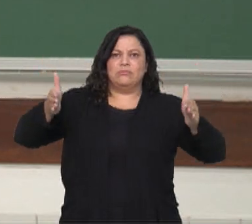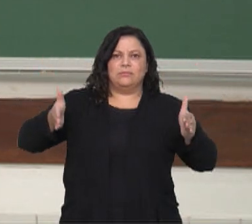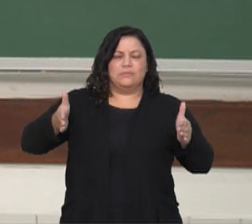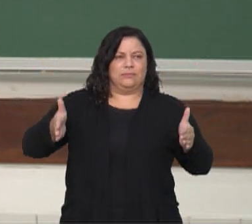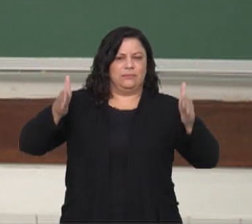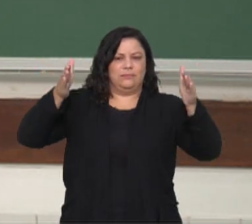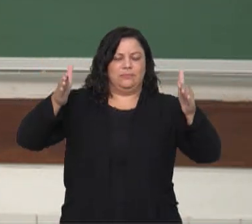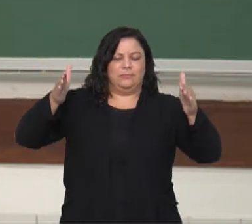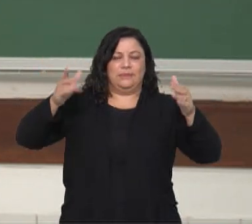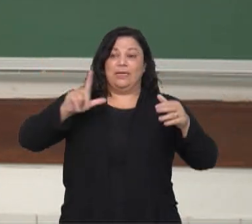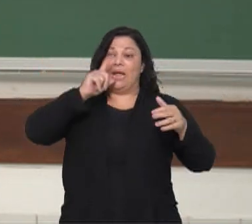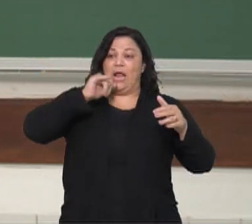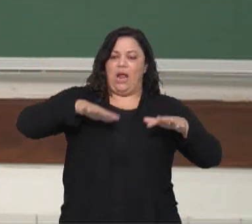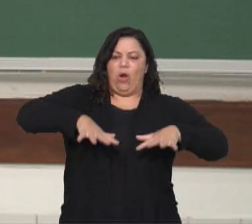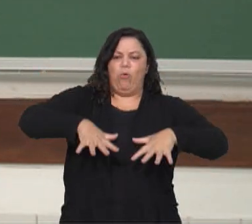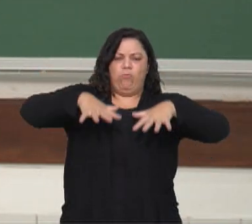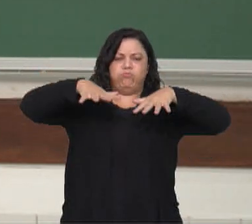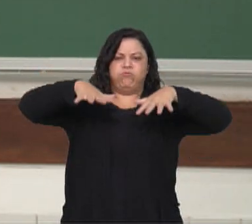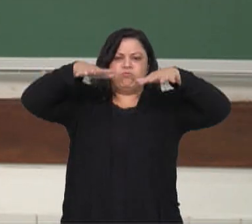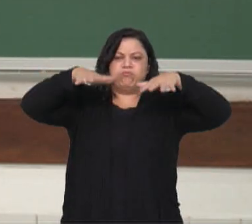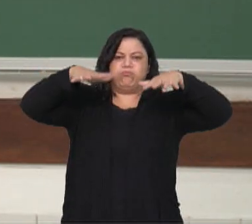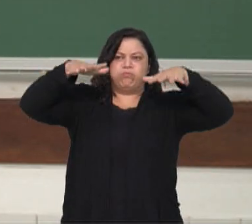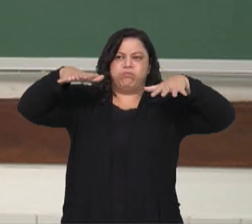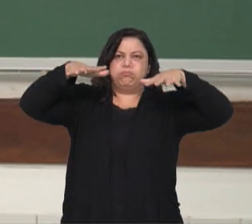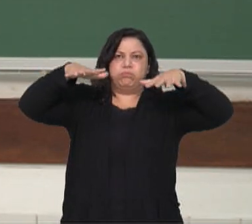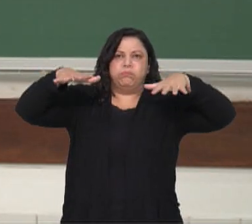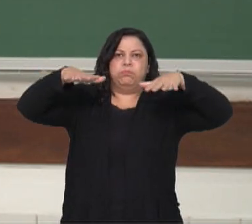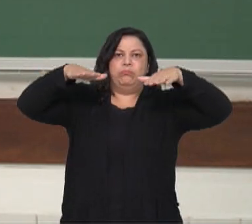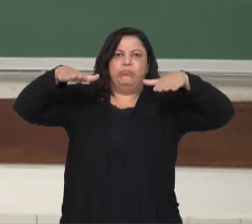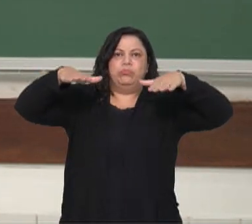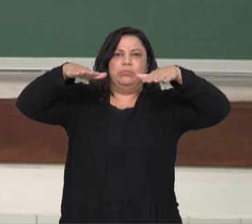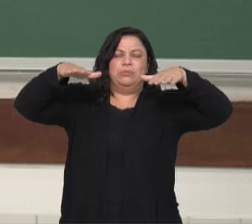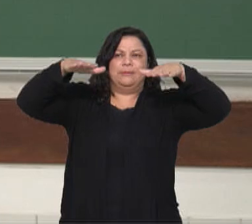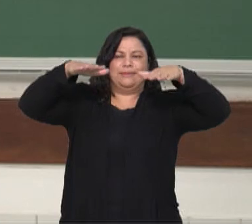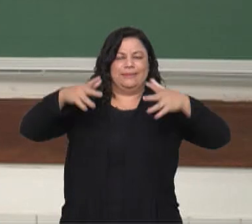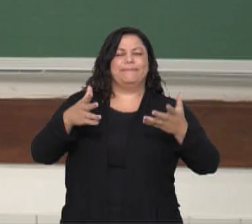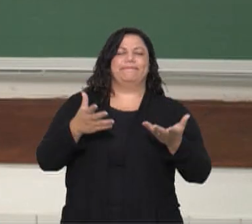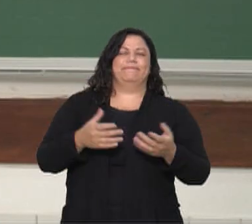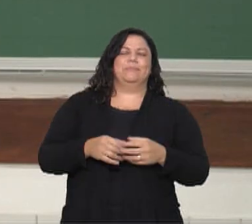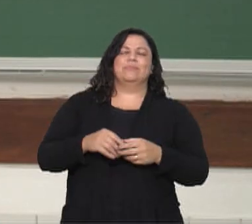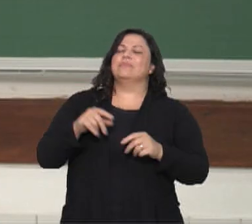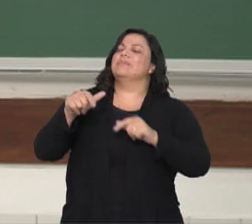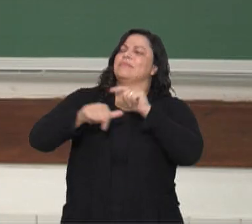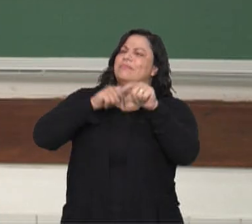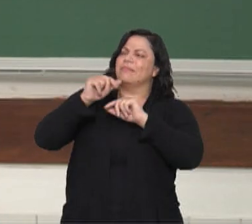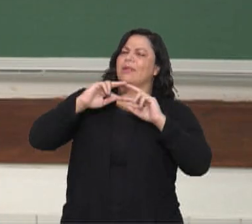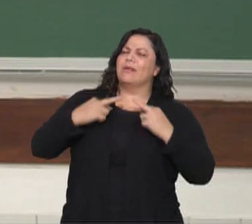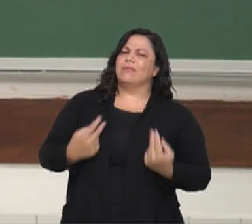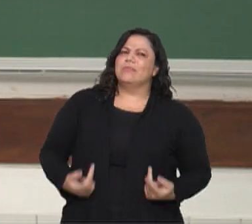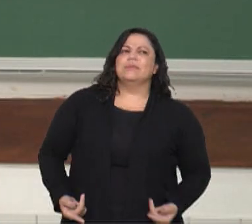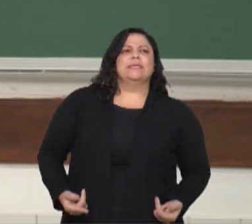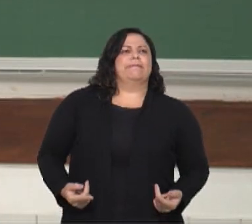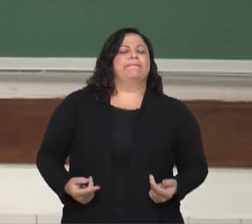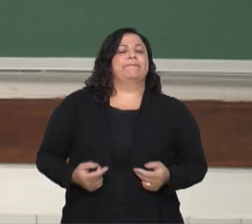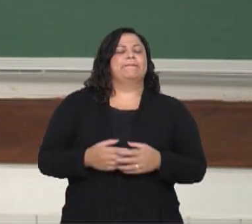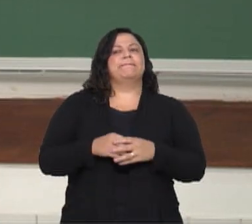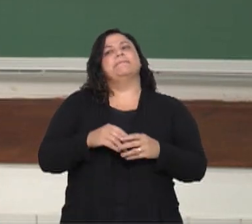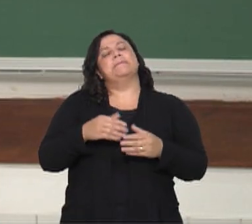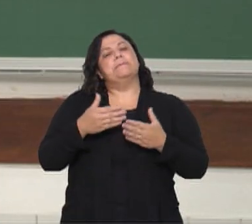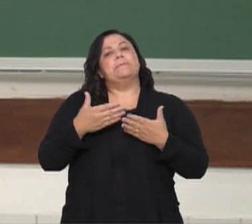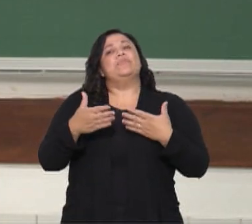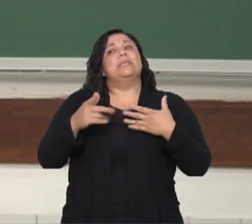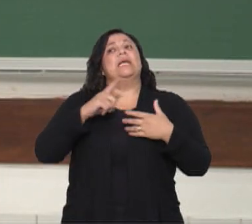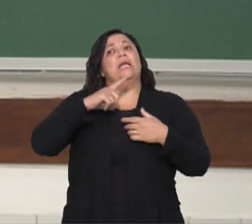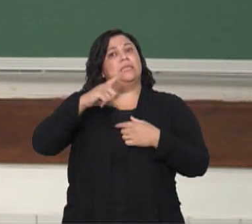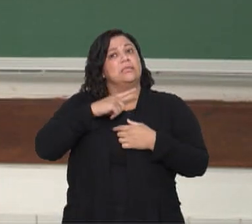não avance destruindo outras regiões. Olha que bacana. Trabalho humano. Canal de irrigação, alguns locais do Rio Nilo, até hoje,